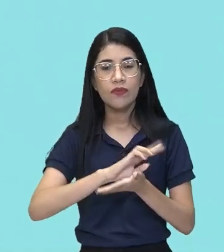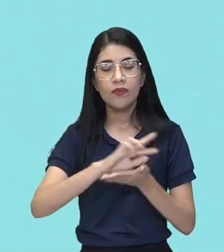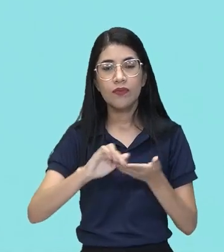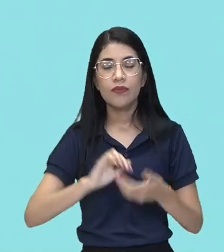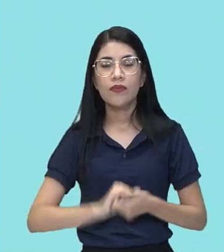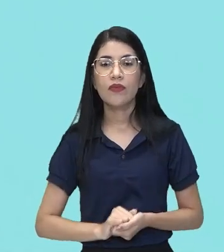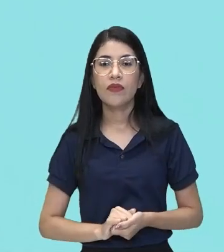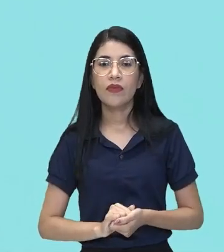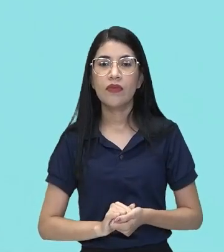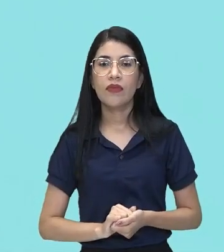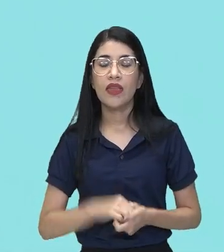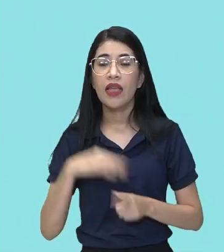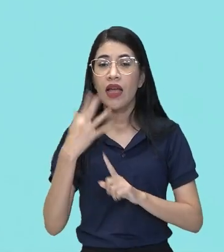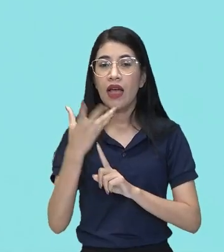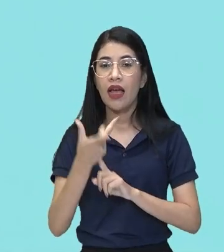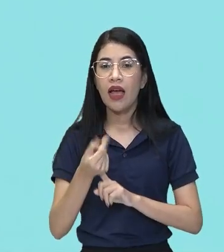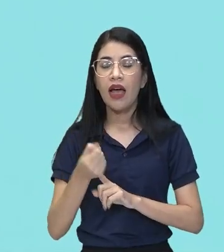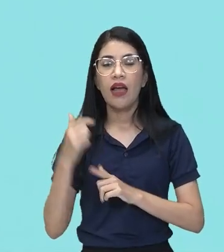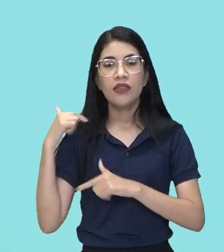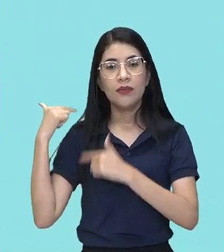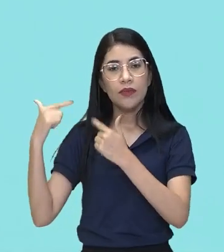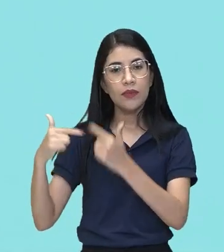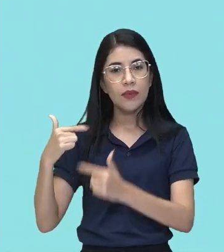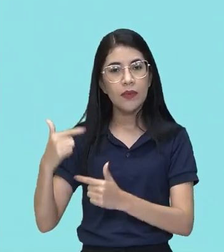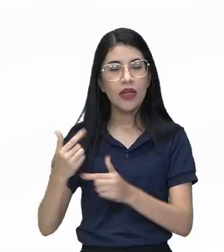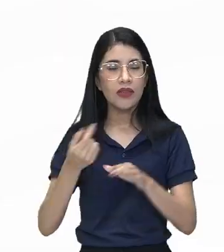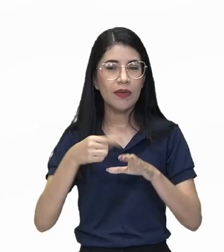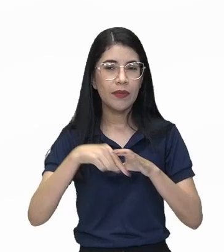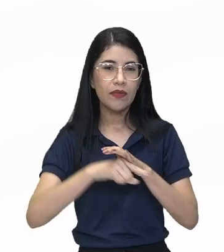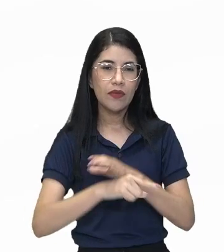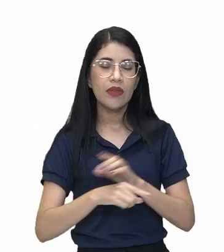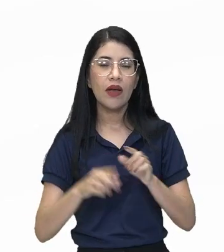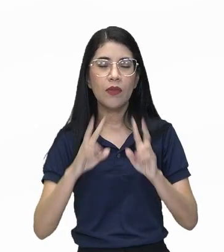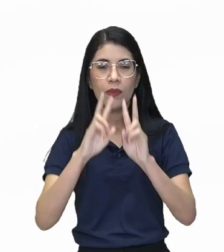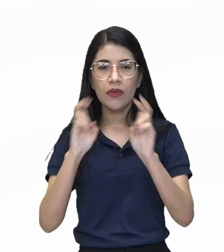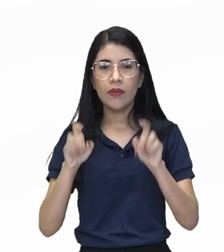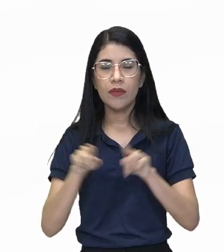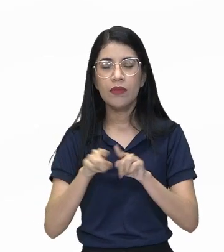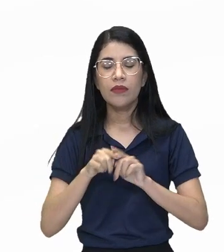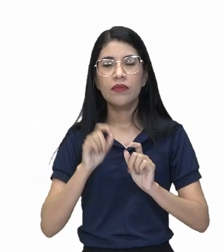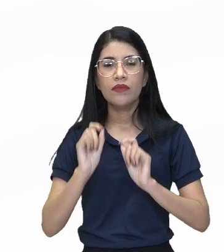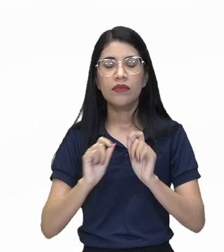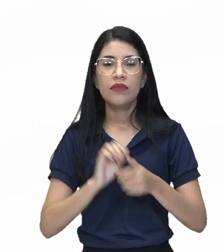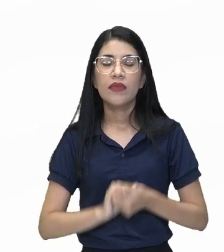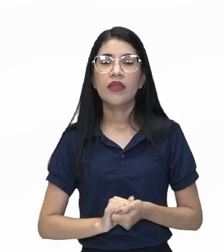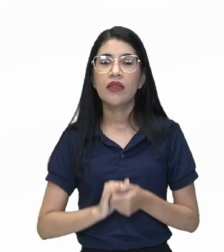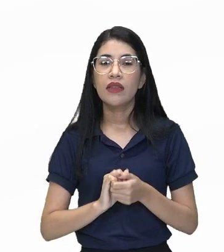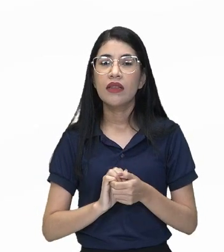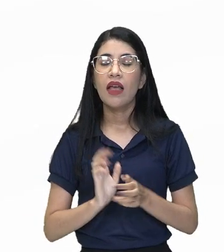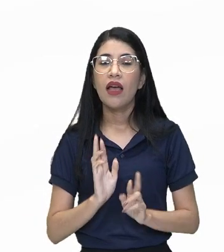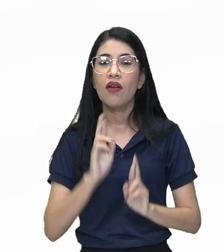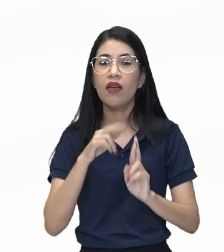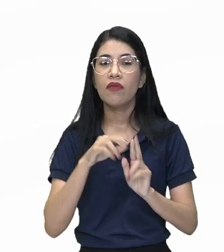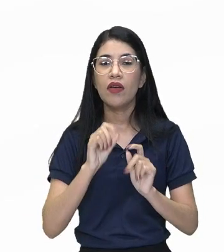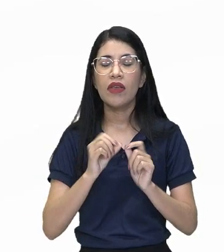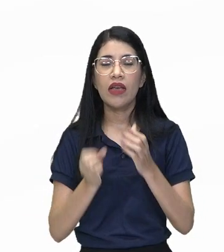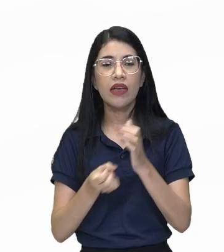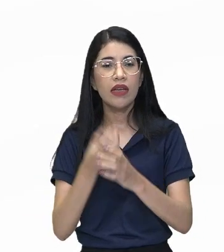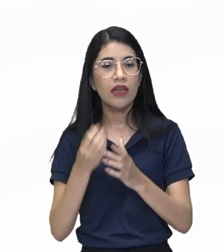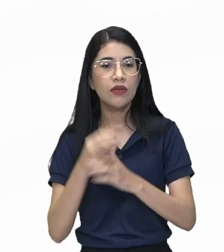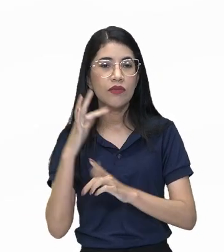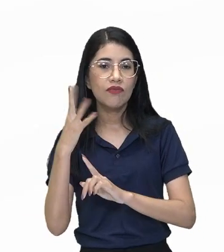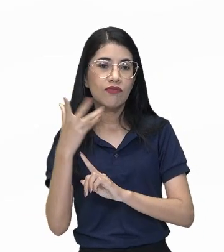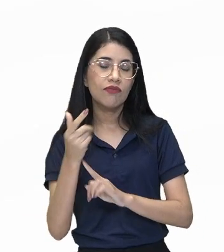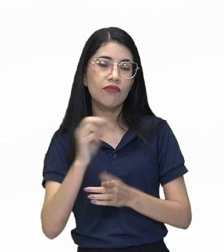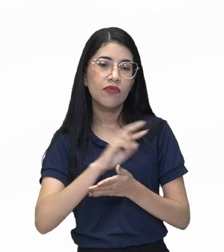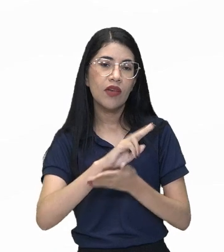Arte popular. Vamos mergulhar mais ainda nessa temática. A arte popular se refere a criações artísticas que